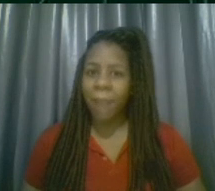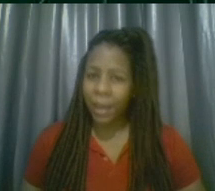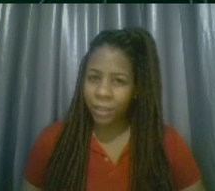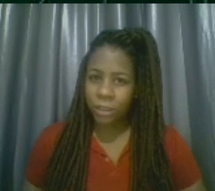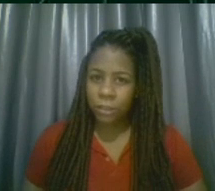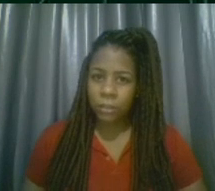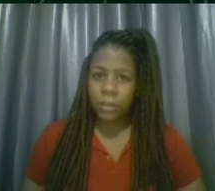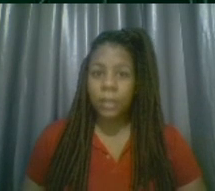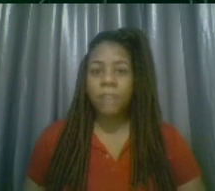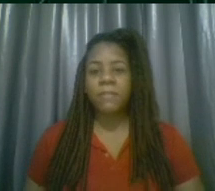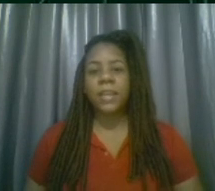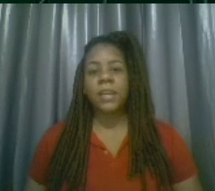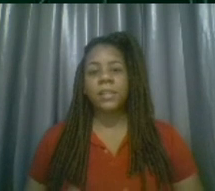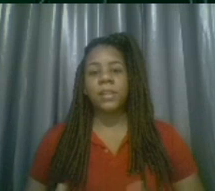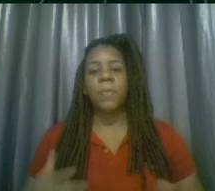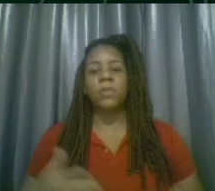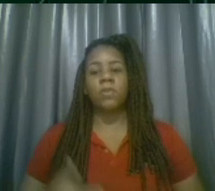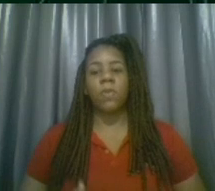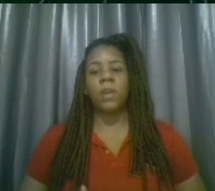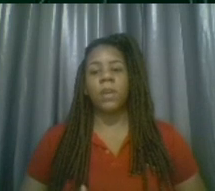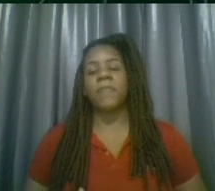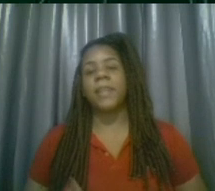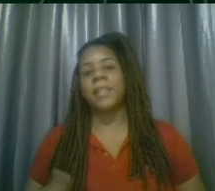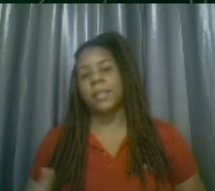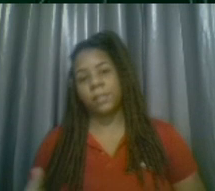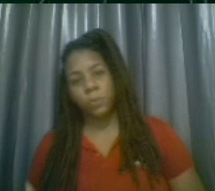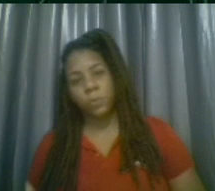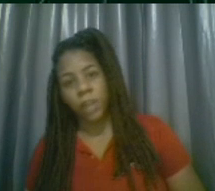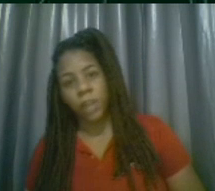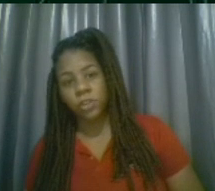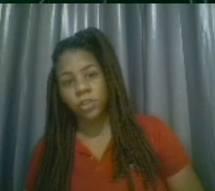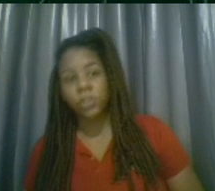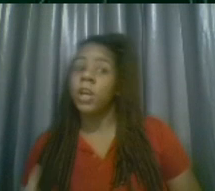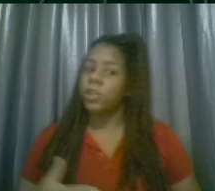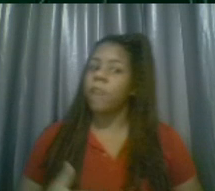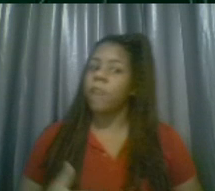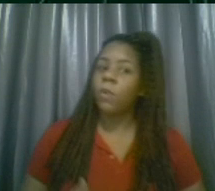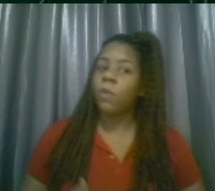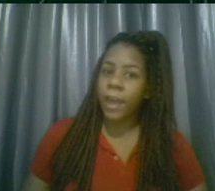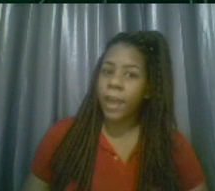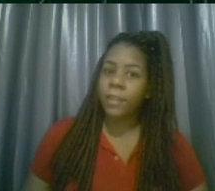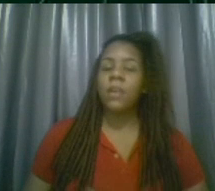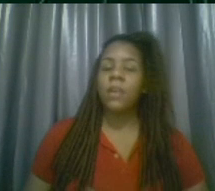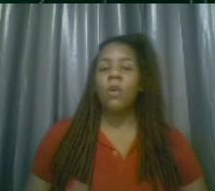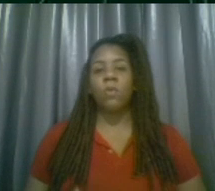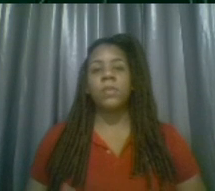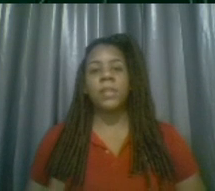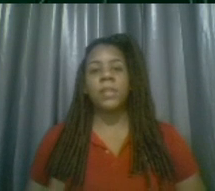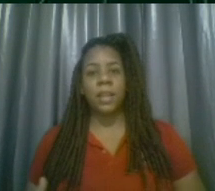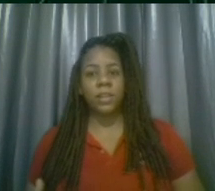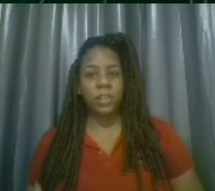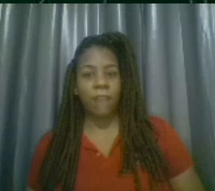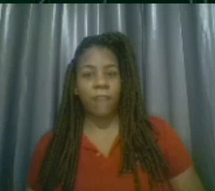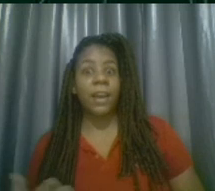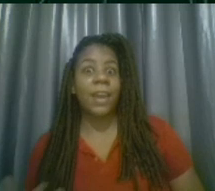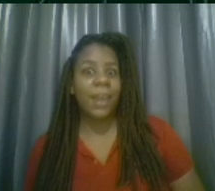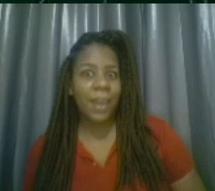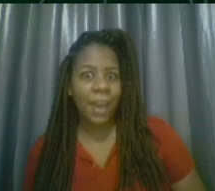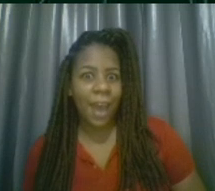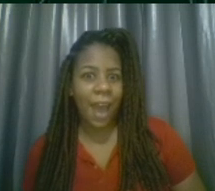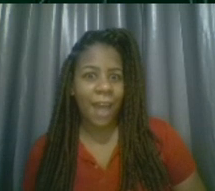do mais e ver se a pessoa que fez essas postagens estava correta ou se ela